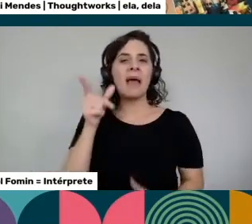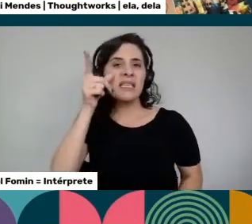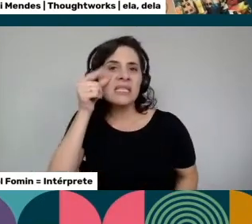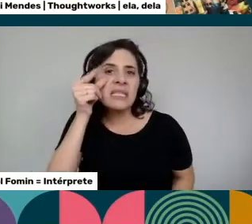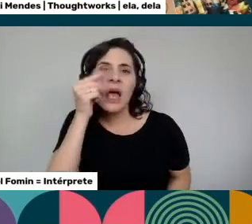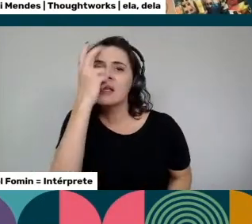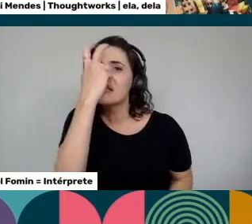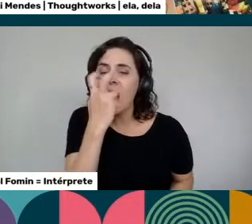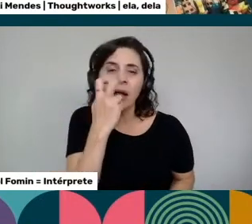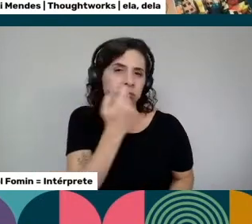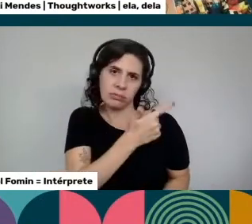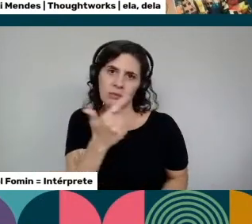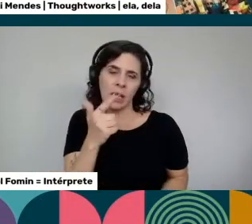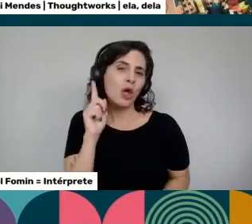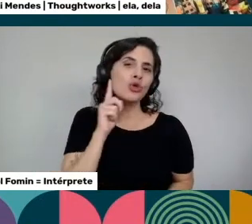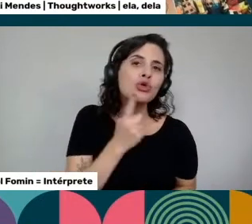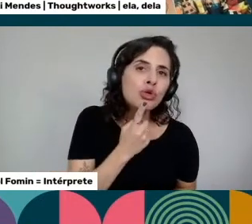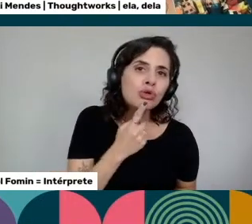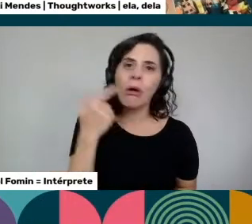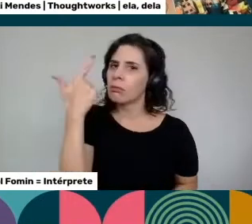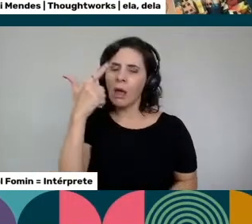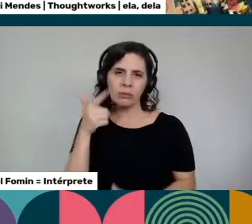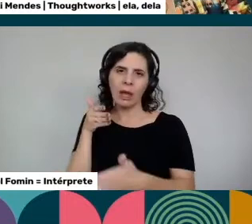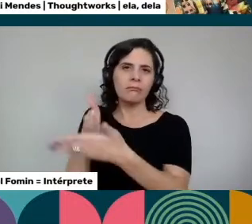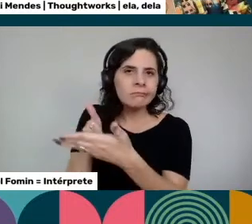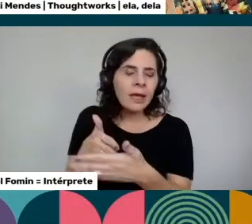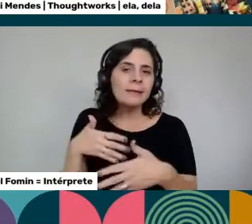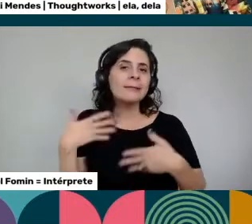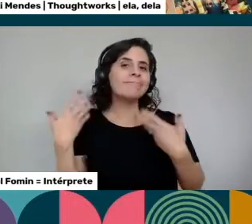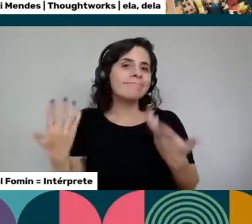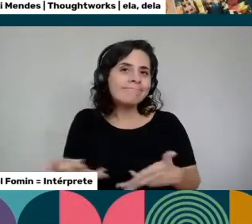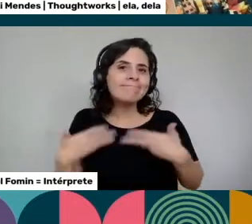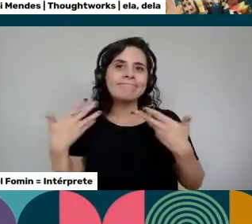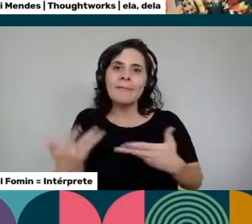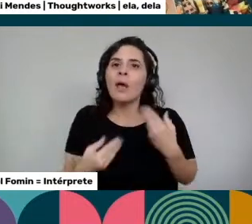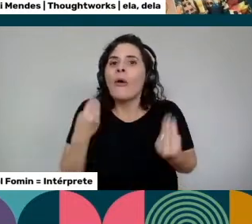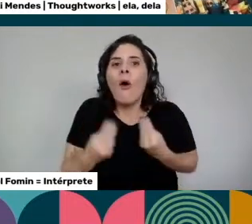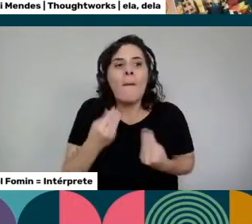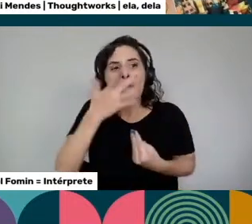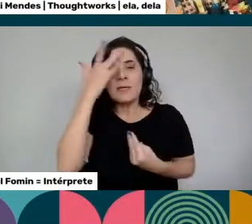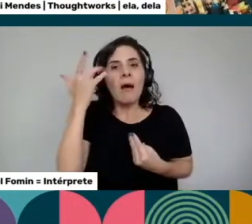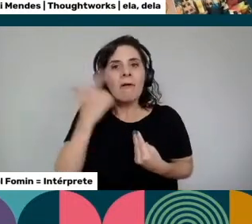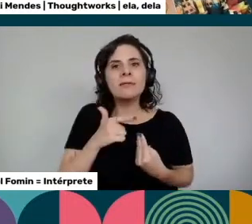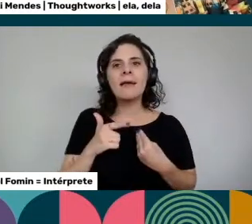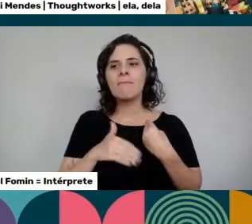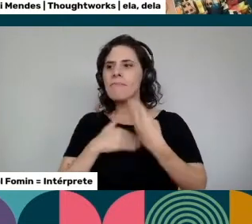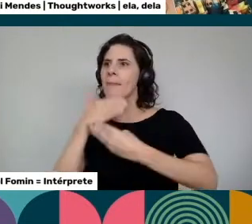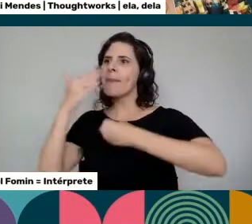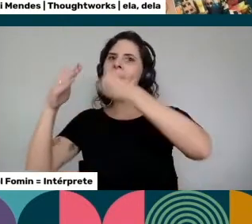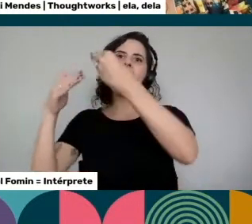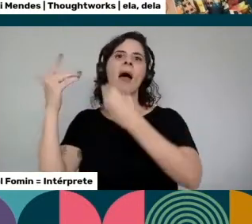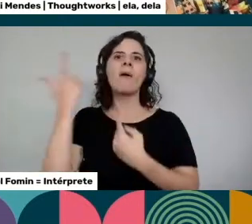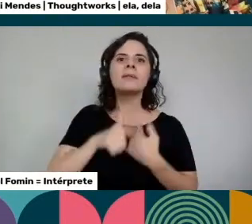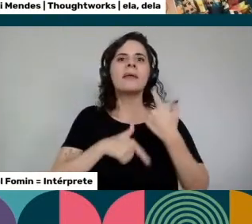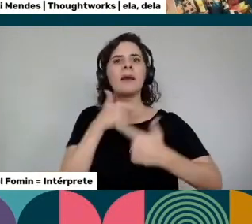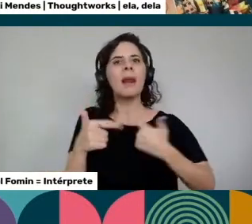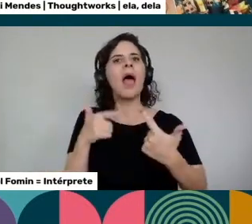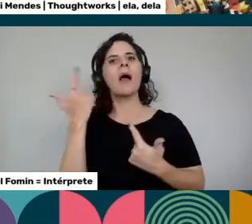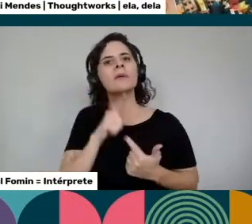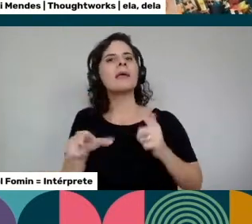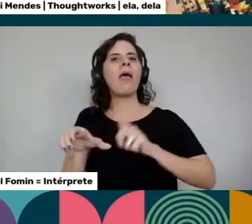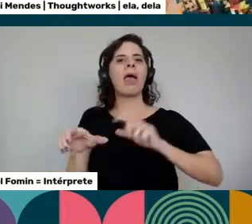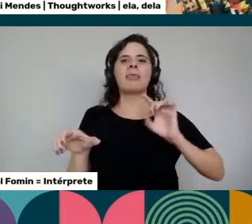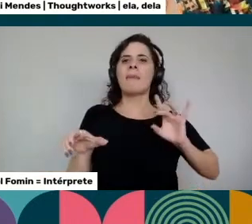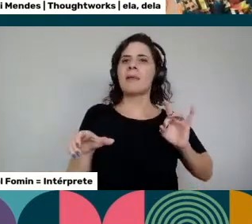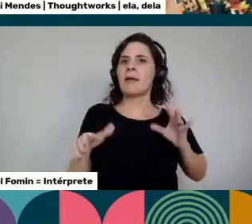grande oportunidade para essas pessoas poderem trabalhar, crescer e buscar sua independência. Então, esse é um desafio grande que a gente tem